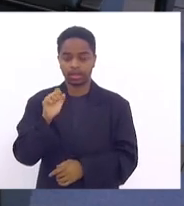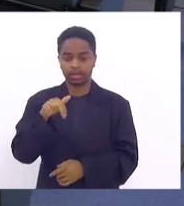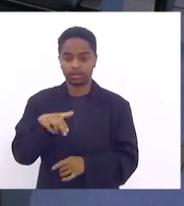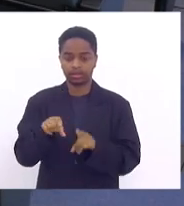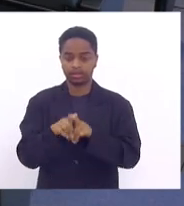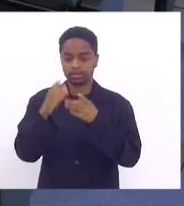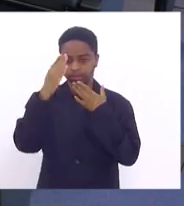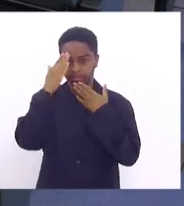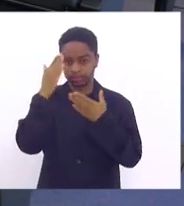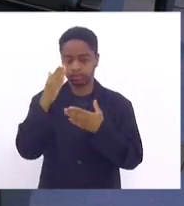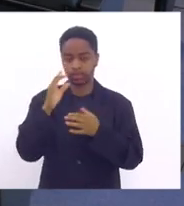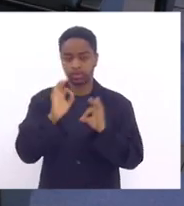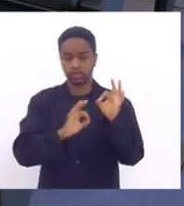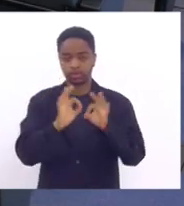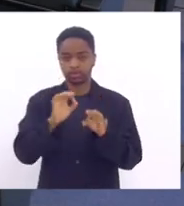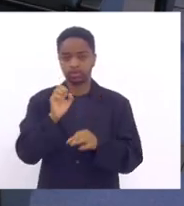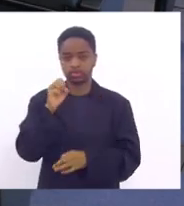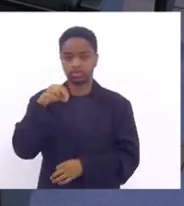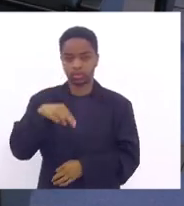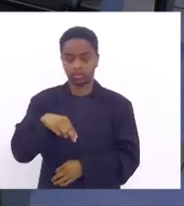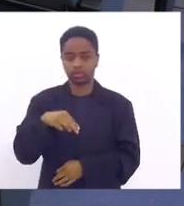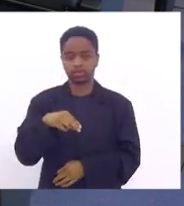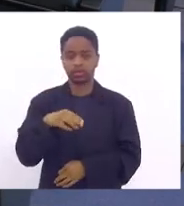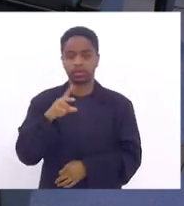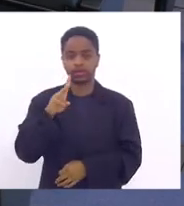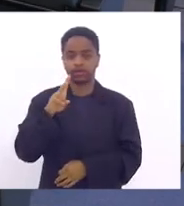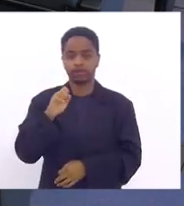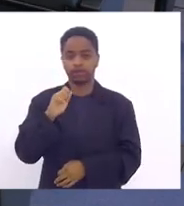o diretor do som Senor Valdir